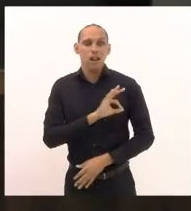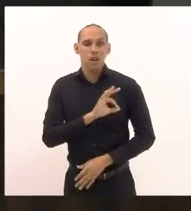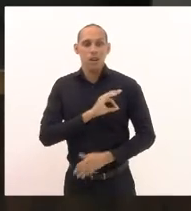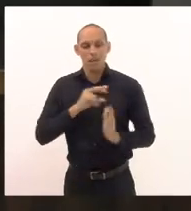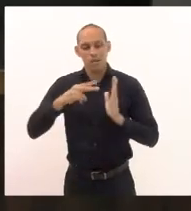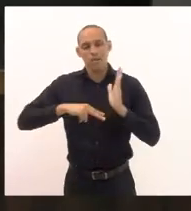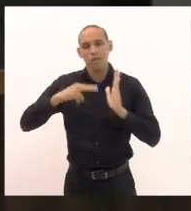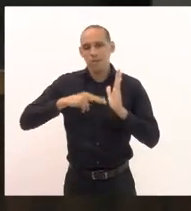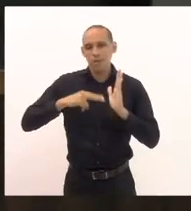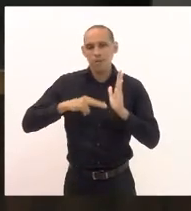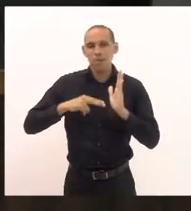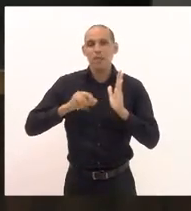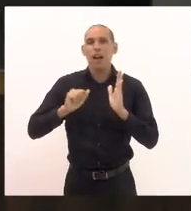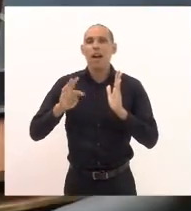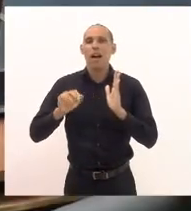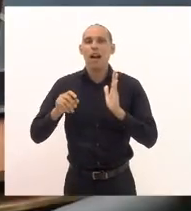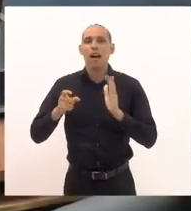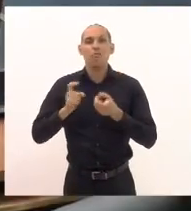ata da sessão anterior.